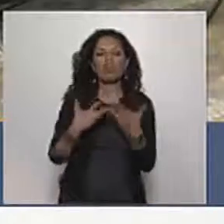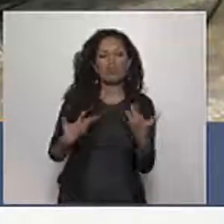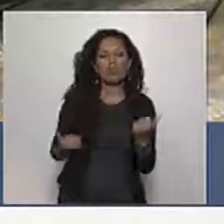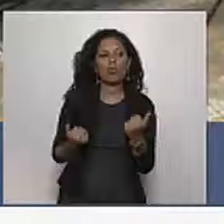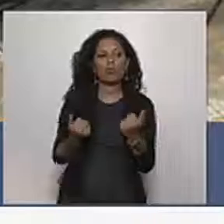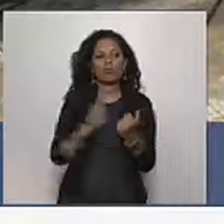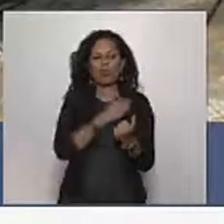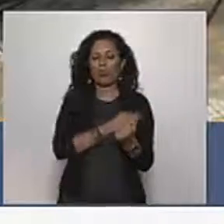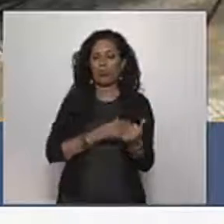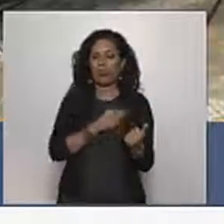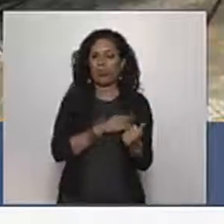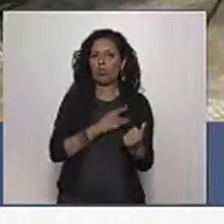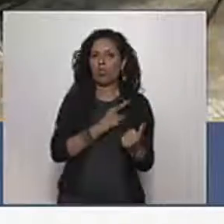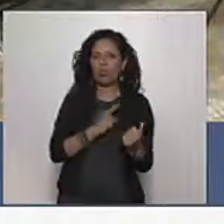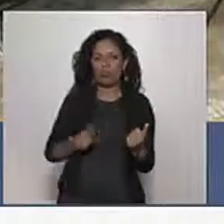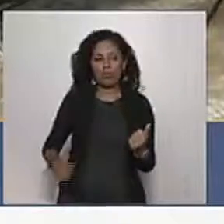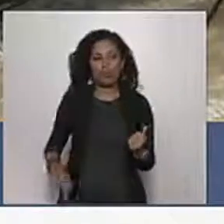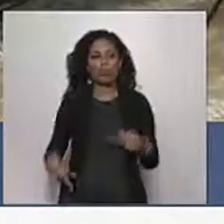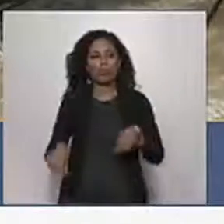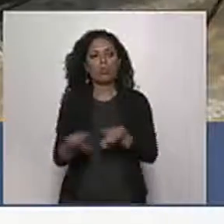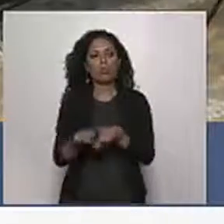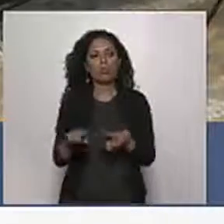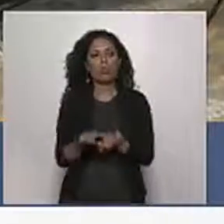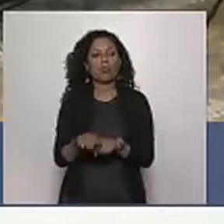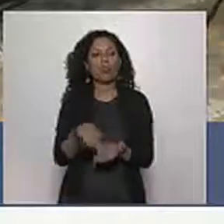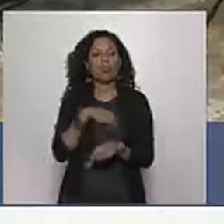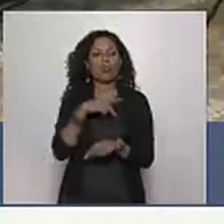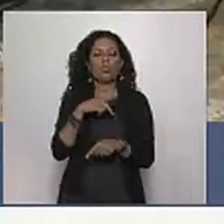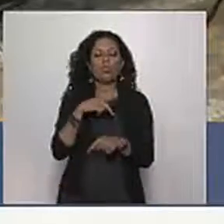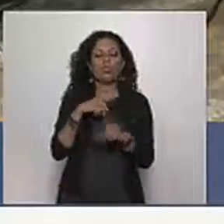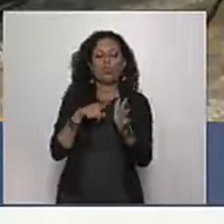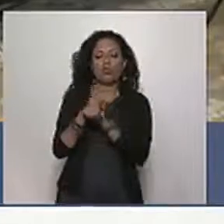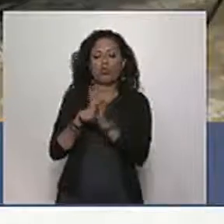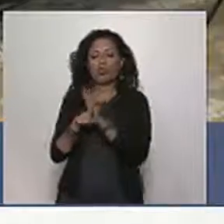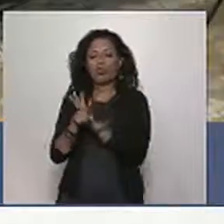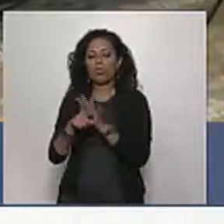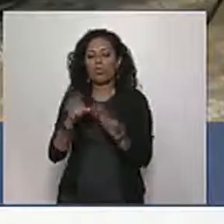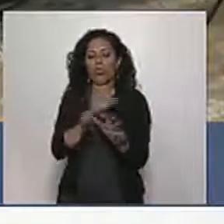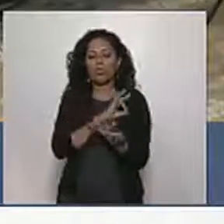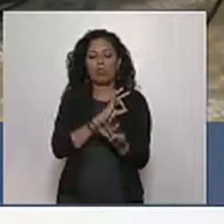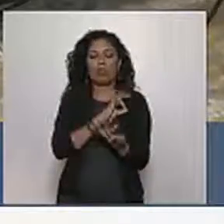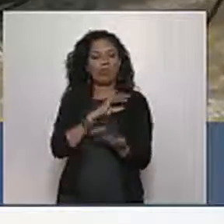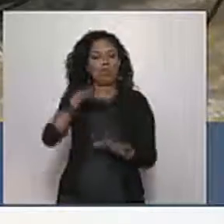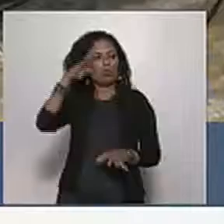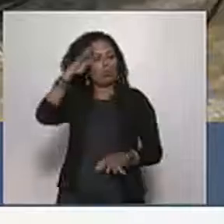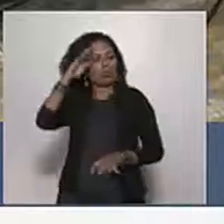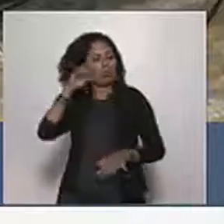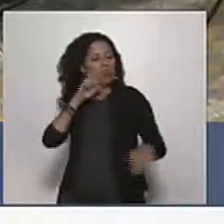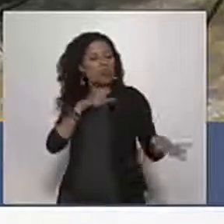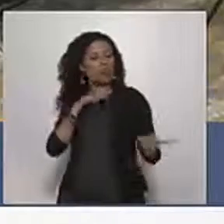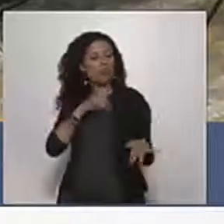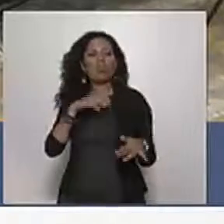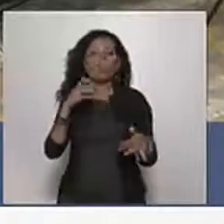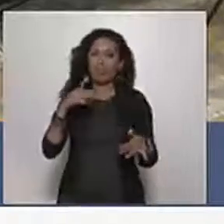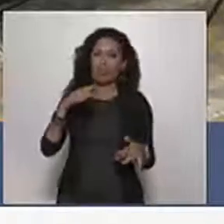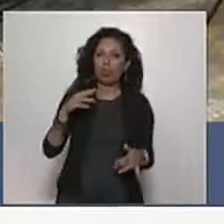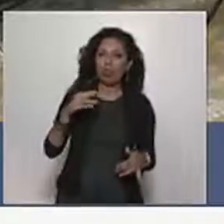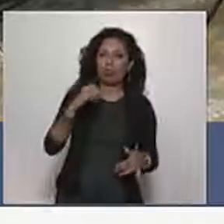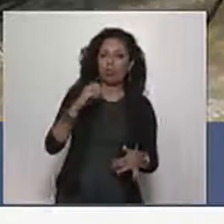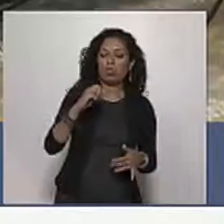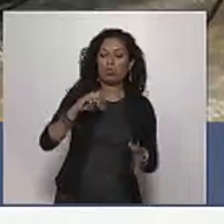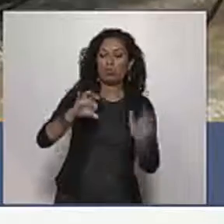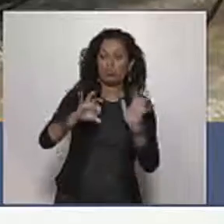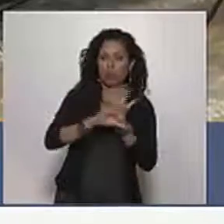Militar e também sendo julgado pela Justiça Militar. Ora, trata-se de um crime comum, onde